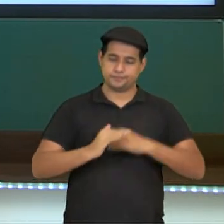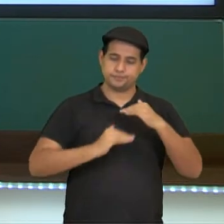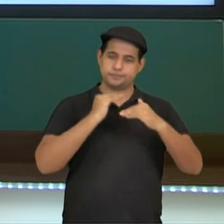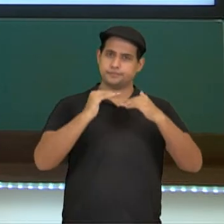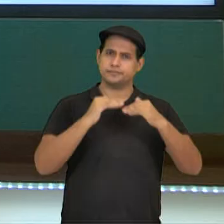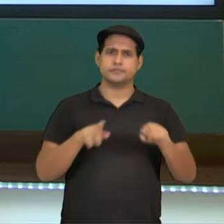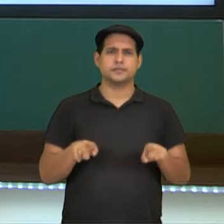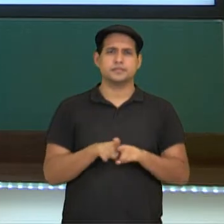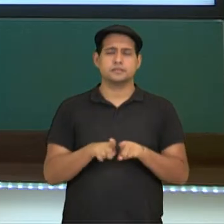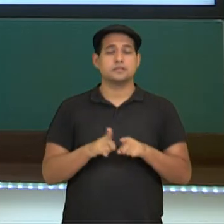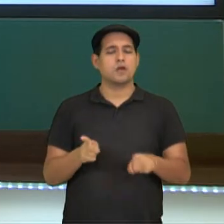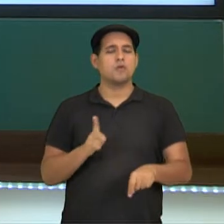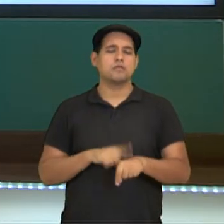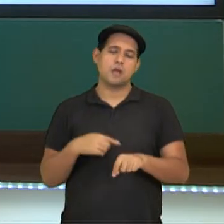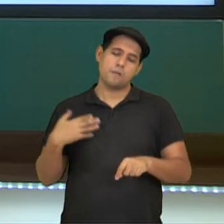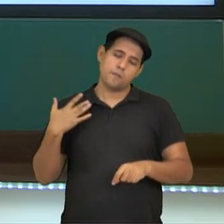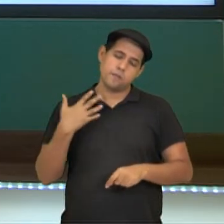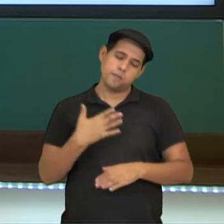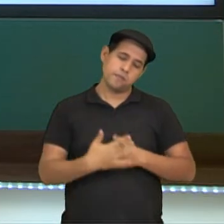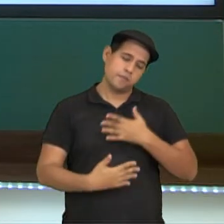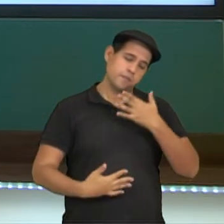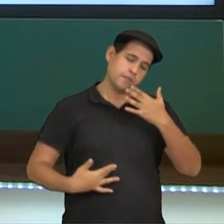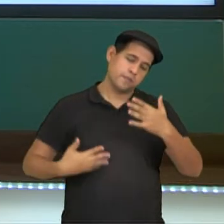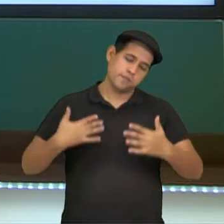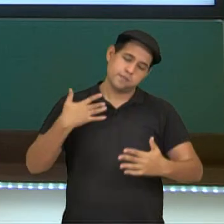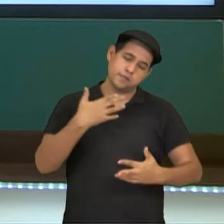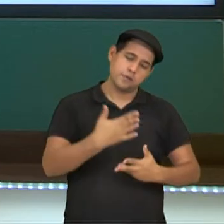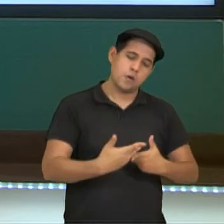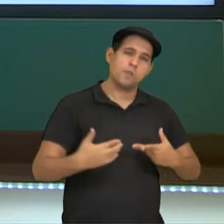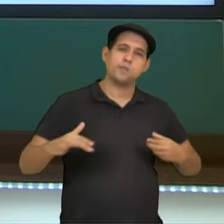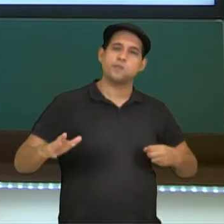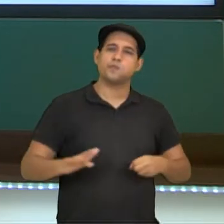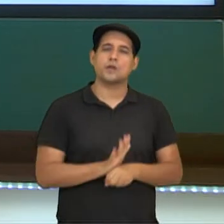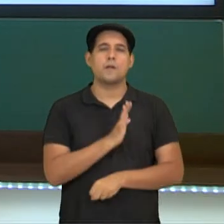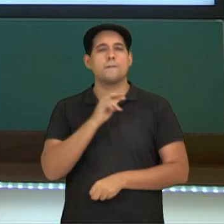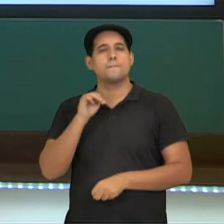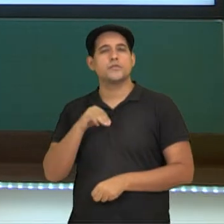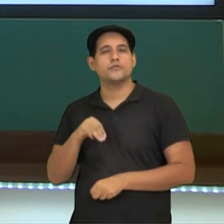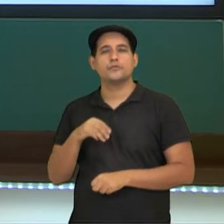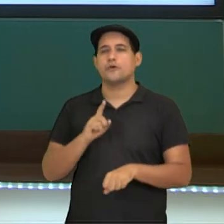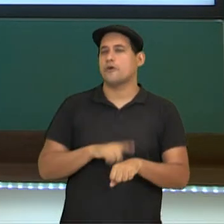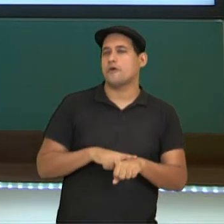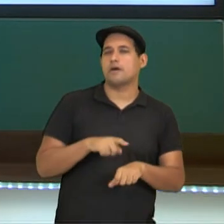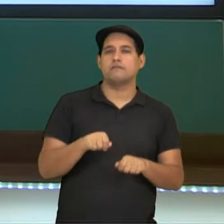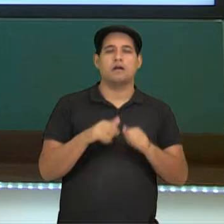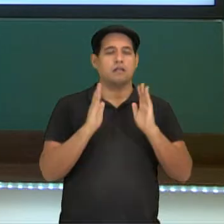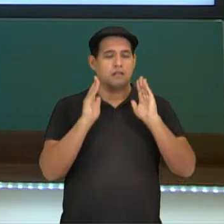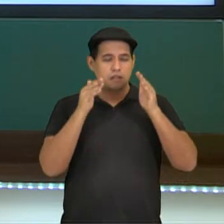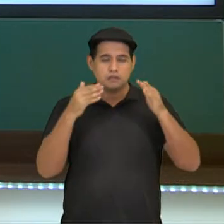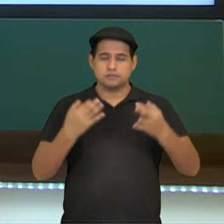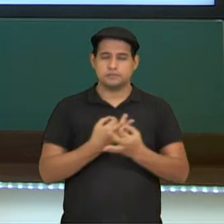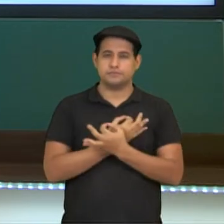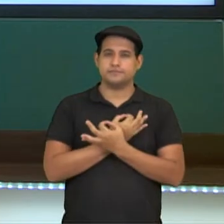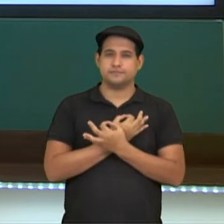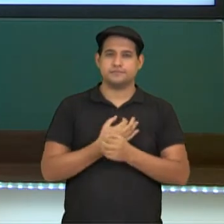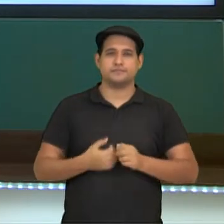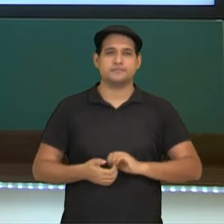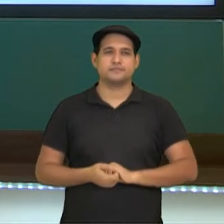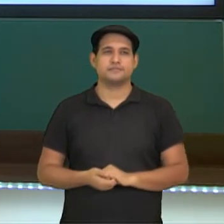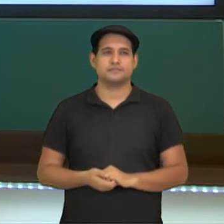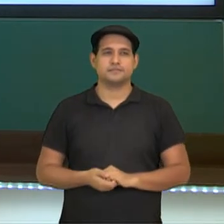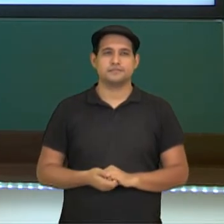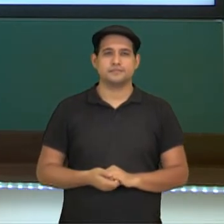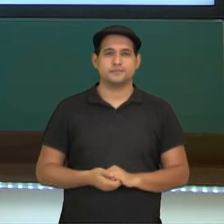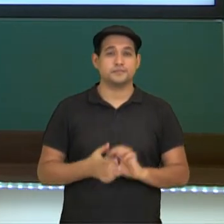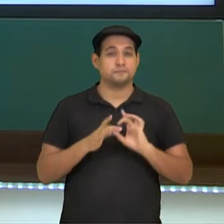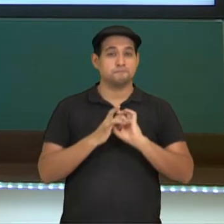processo. E com o tempo você vai aumentando a quantidade de minutos, de horas que você vai ficar ali em meditação.